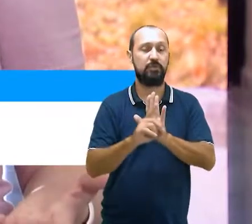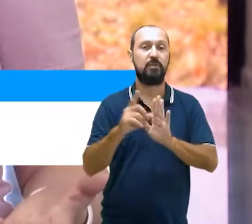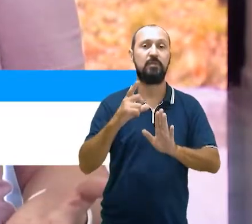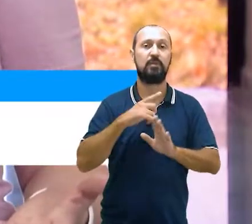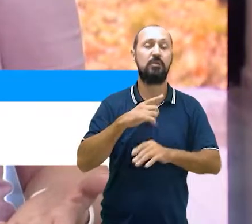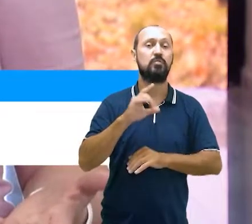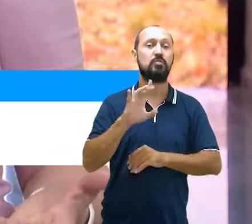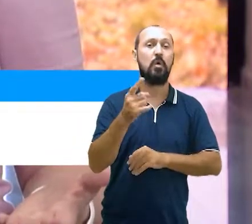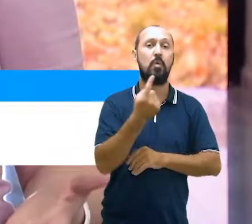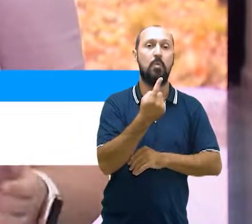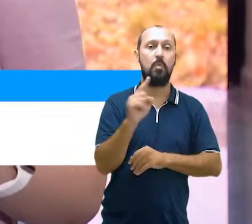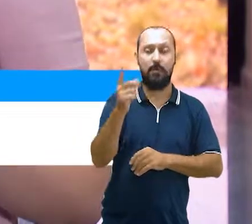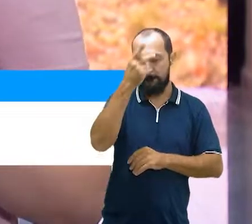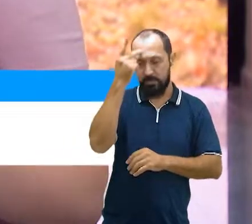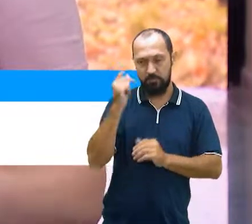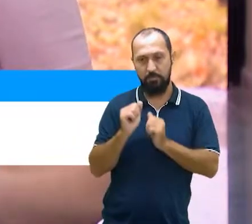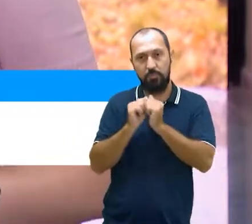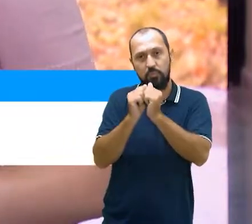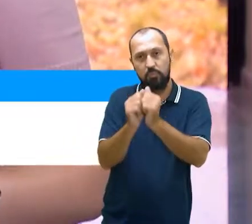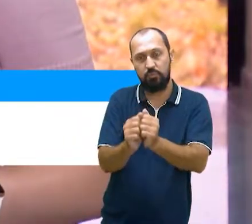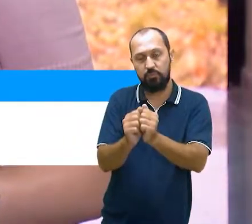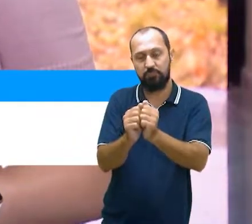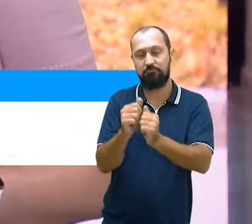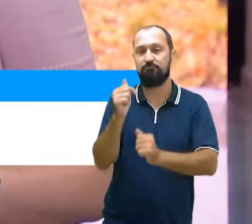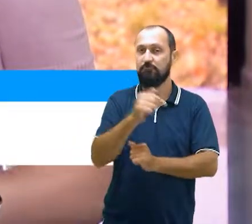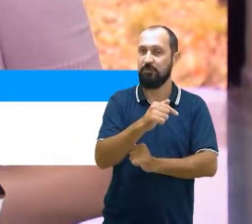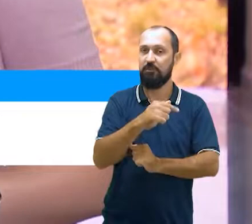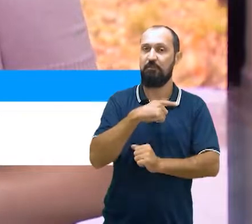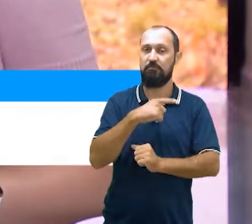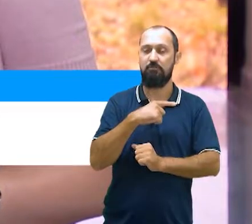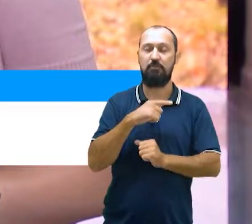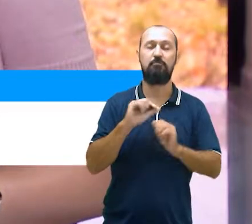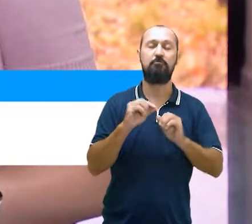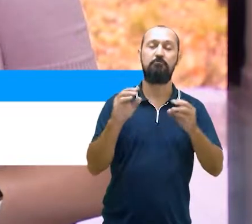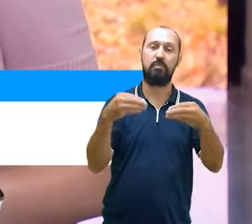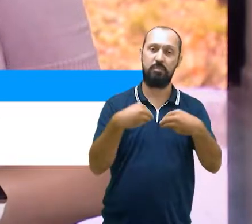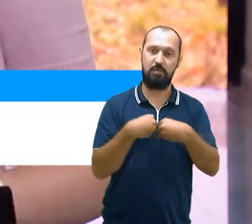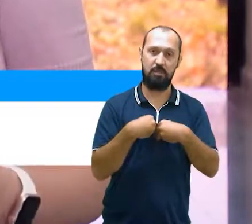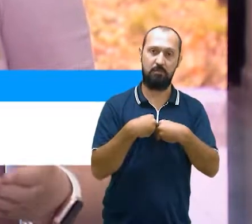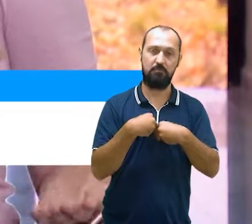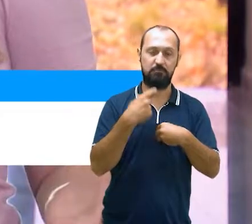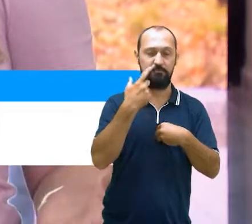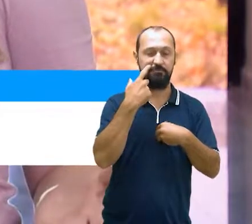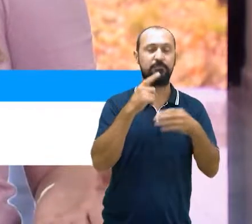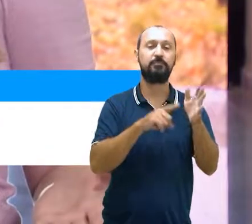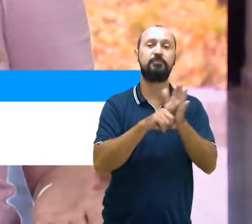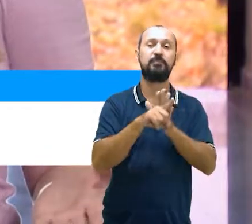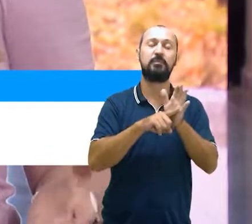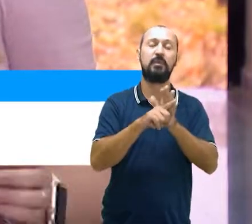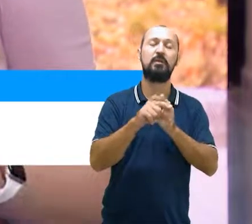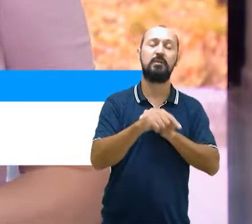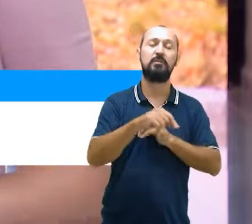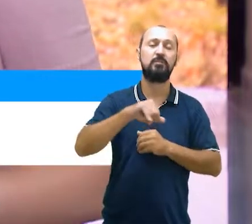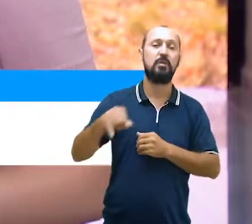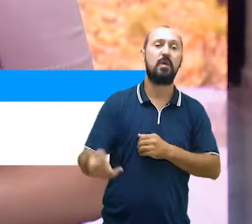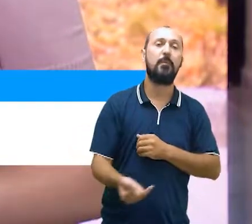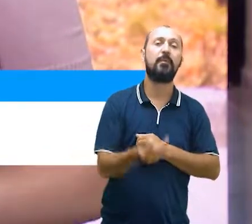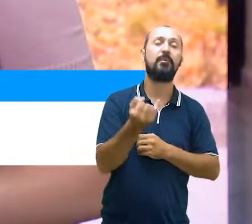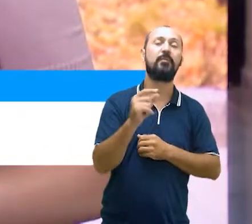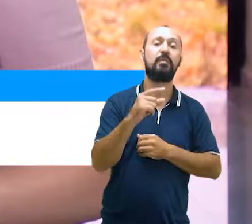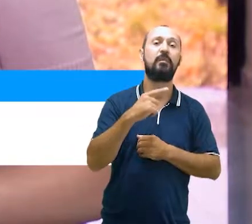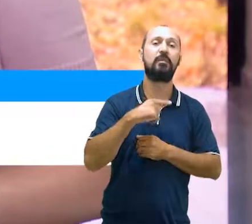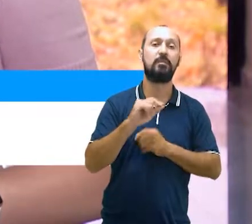extensão do direito é dada apenas a um acompanhante da pessoa com TEA. A previsão é que a vantagem